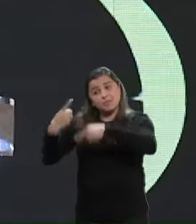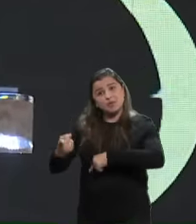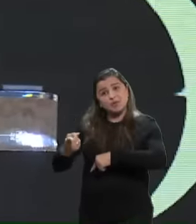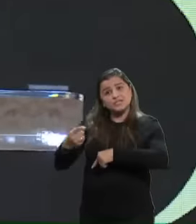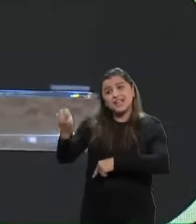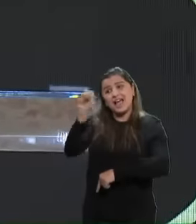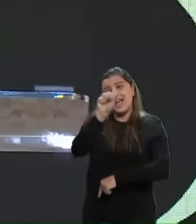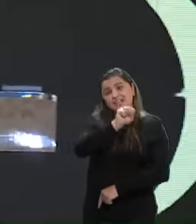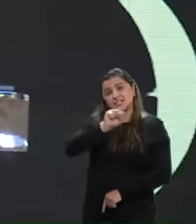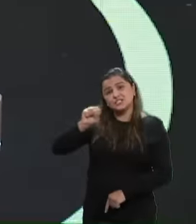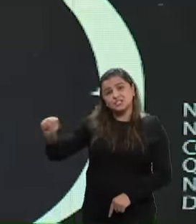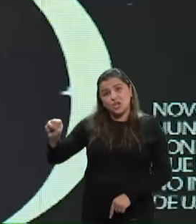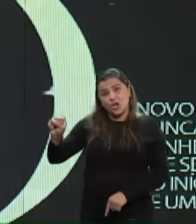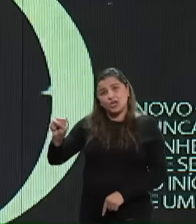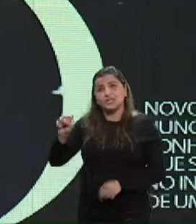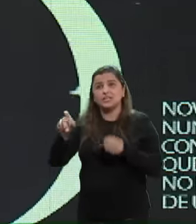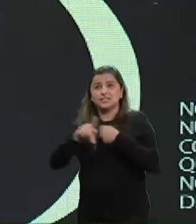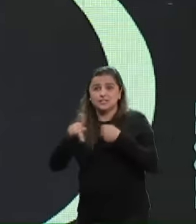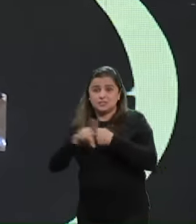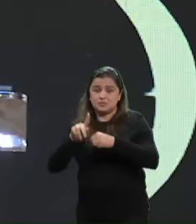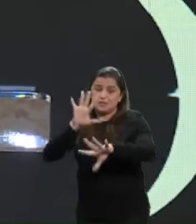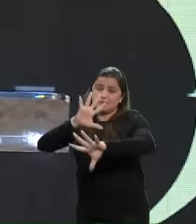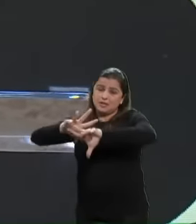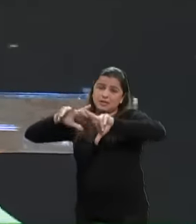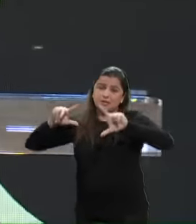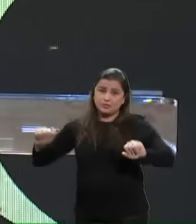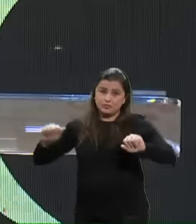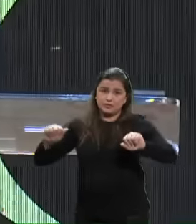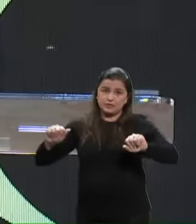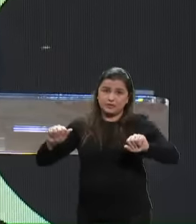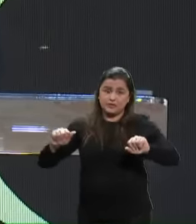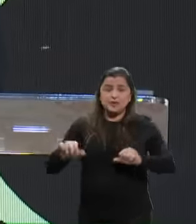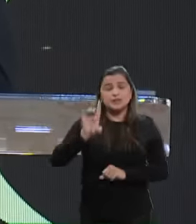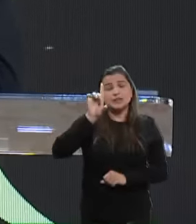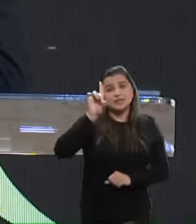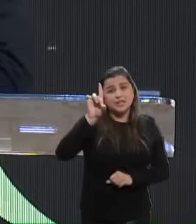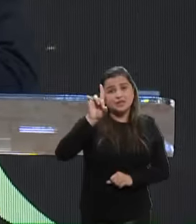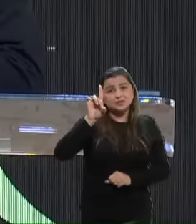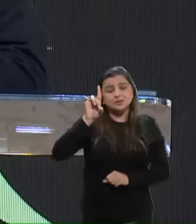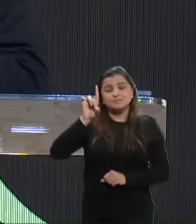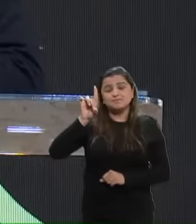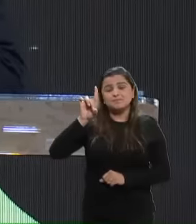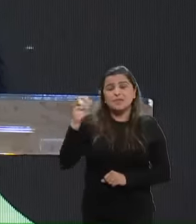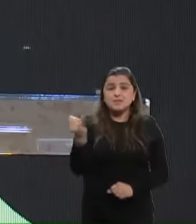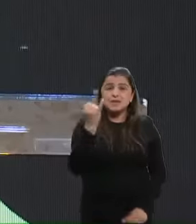porque para Deus é mais importante a transformação que um milagre.